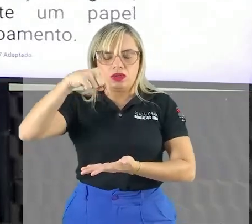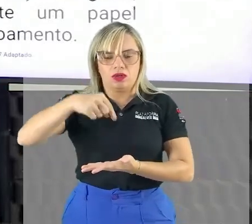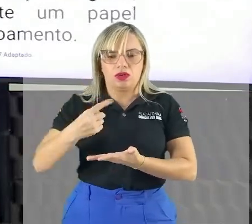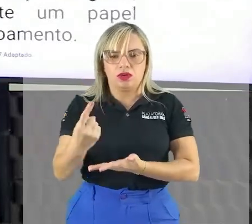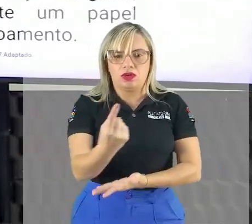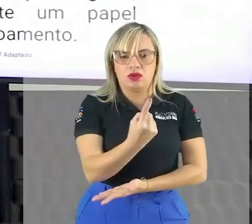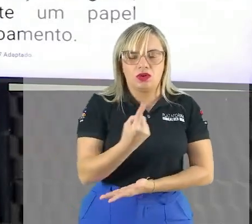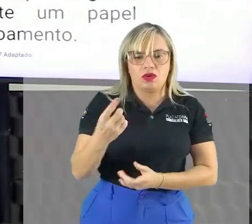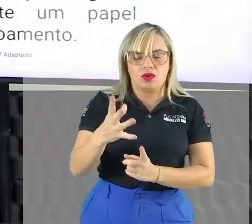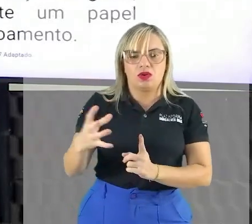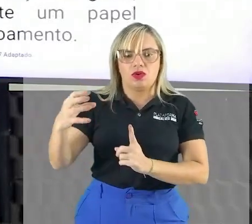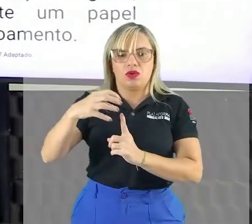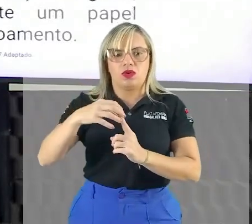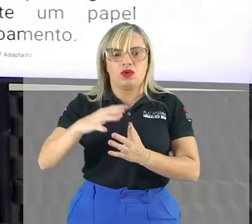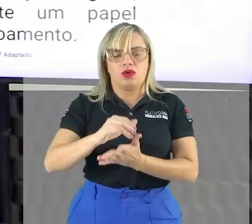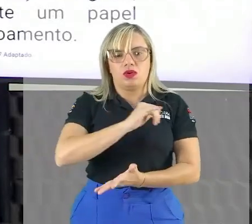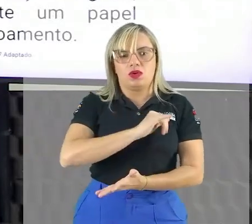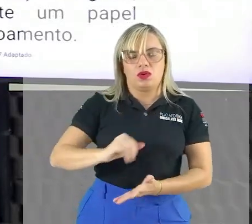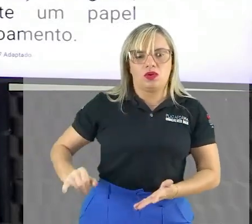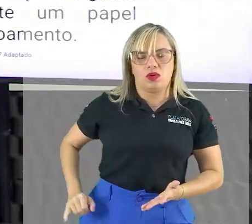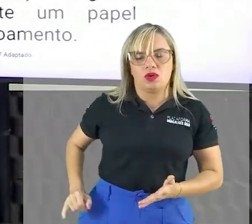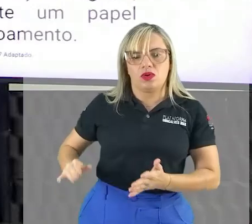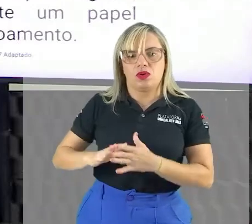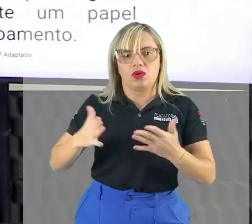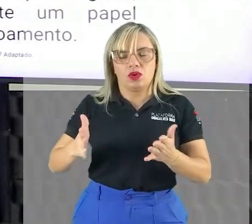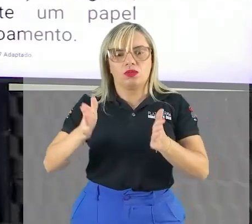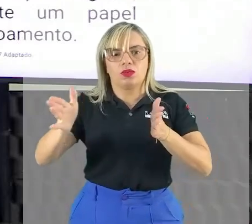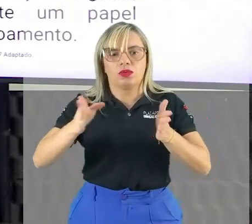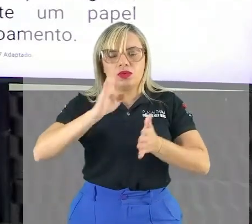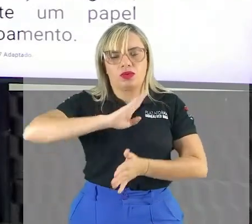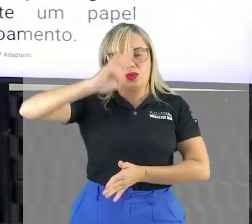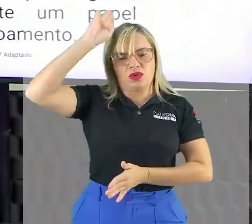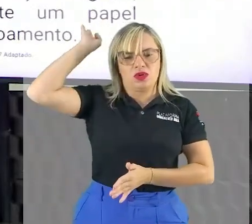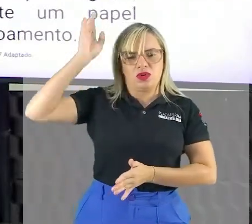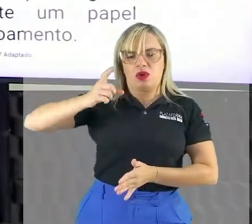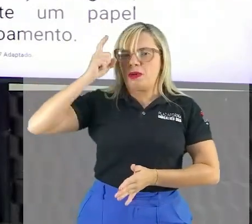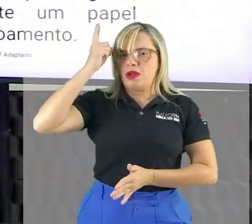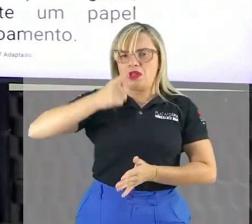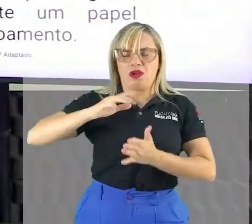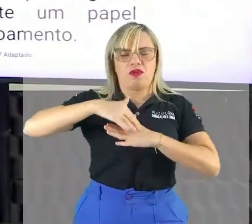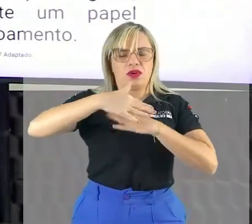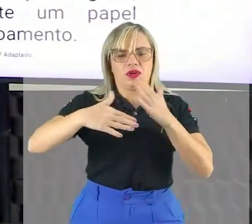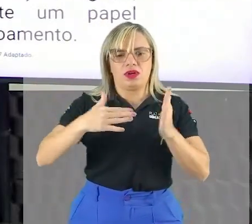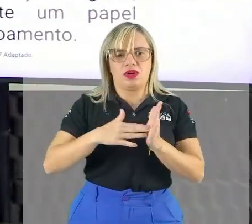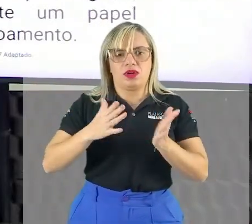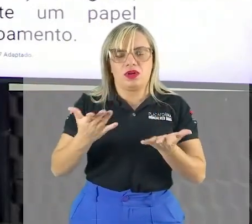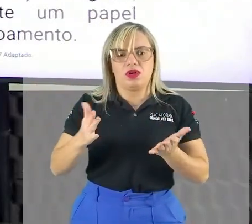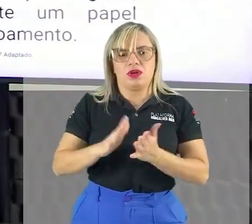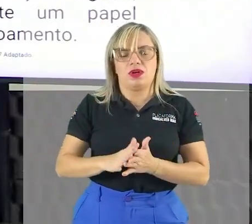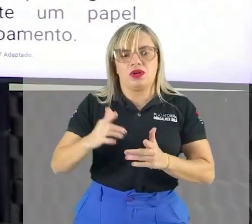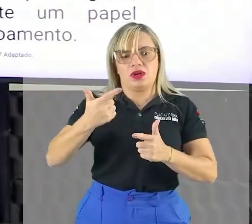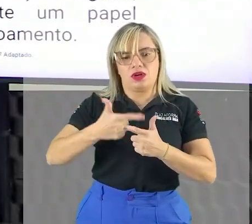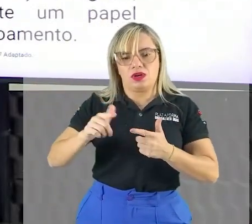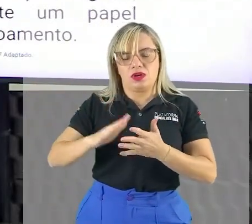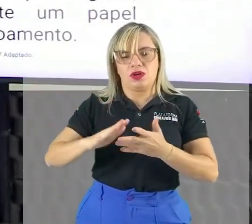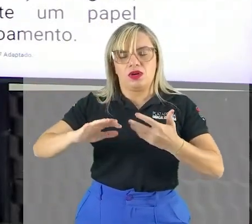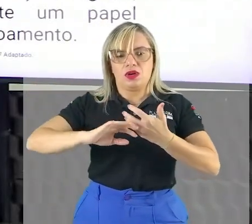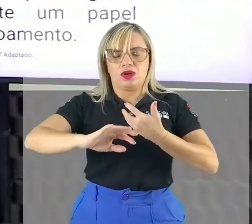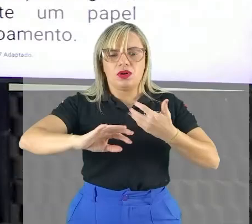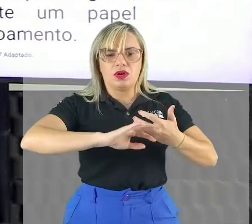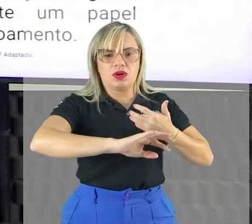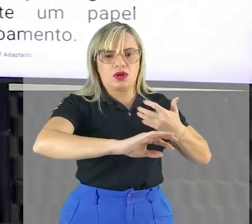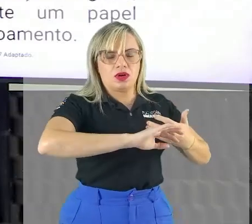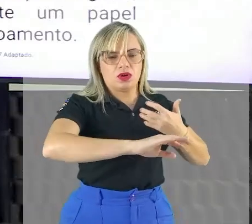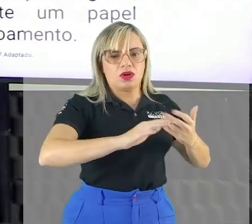seja o rei ou o imperador, no caso, no tempo romano, mandava em tudo. Agora nós temos pequenos, né, mandatários